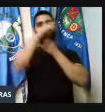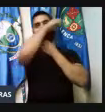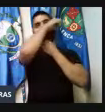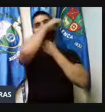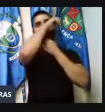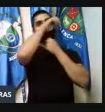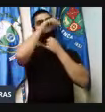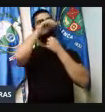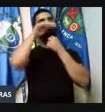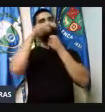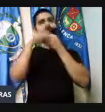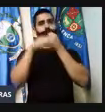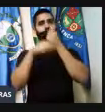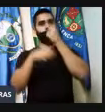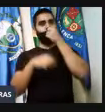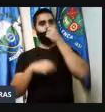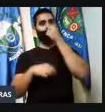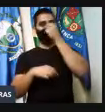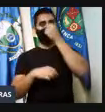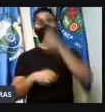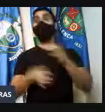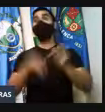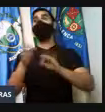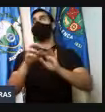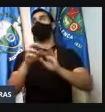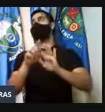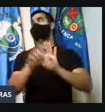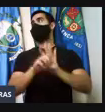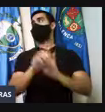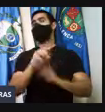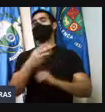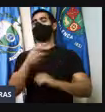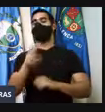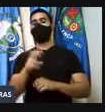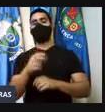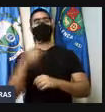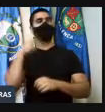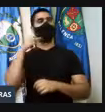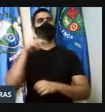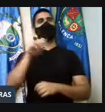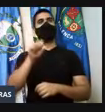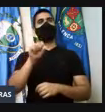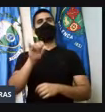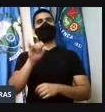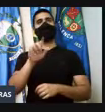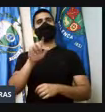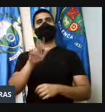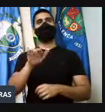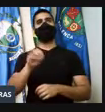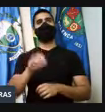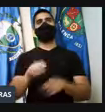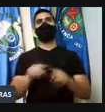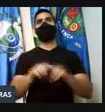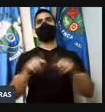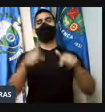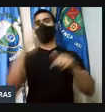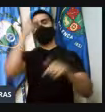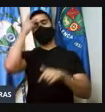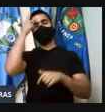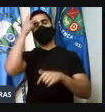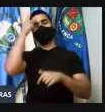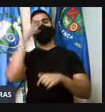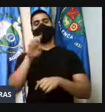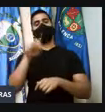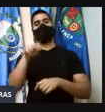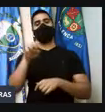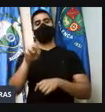Parecer da Comissão de Constituição, Justiça e Redação, projeto de resolução 035/2020, vereador Silvio Rogério Furtado da Graça. Fica concedido o título benemérito municipal